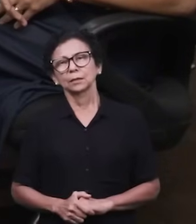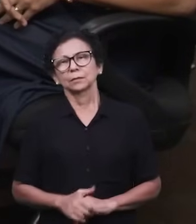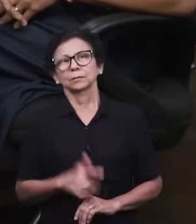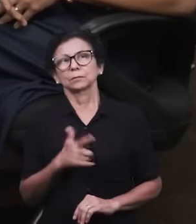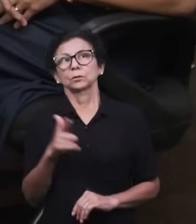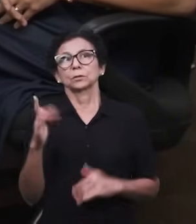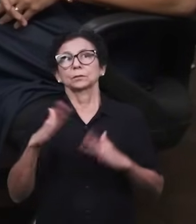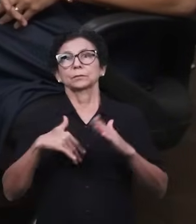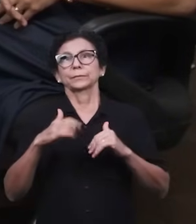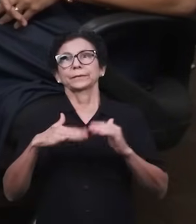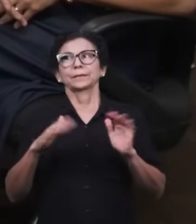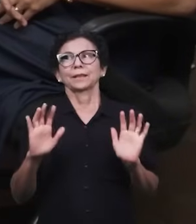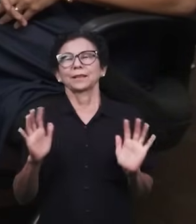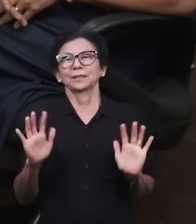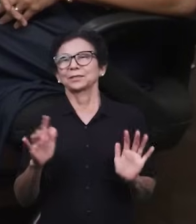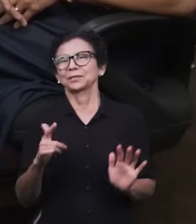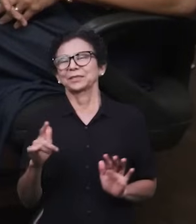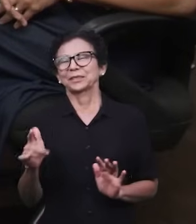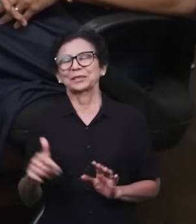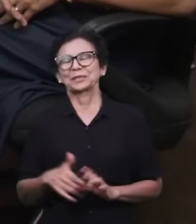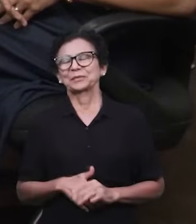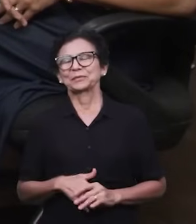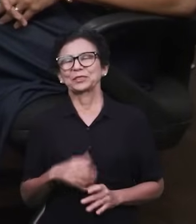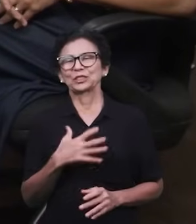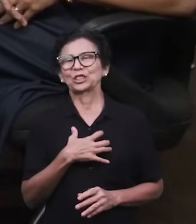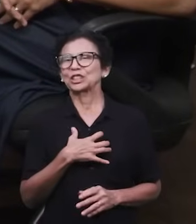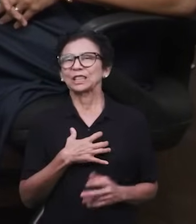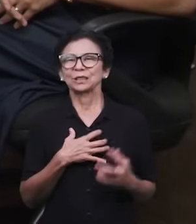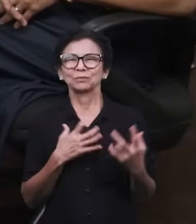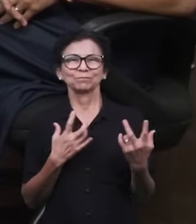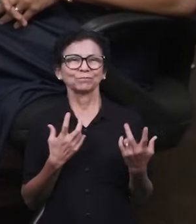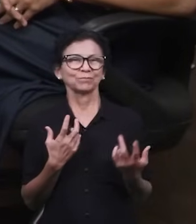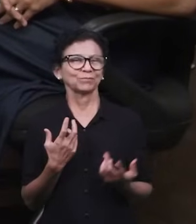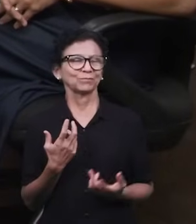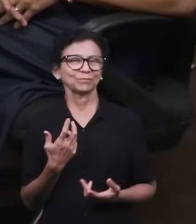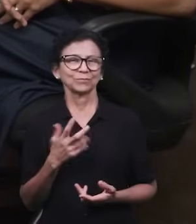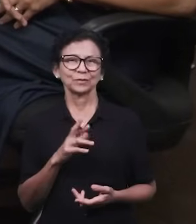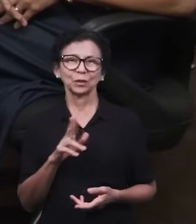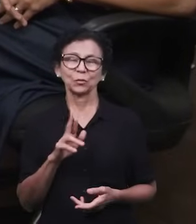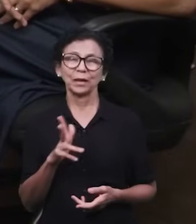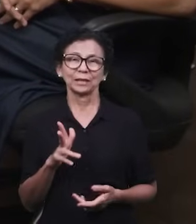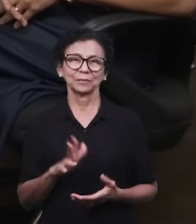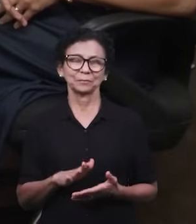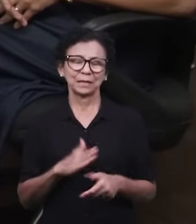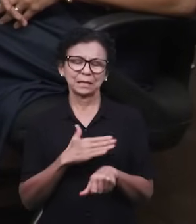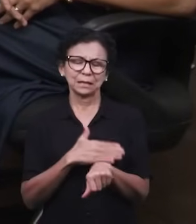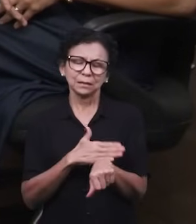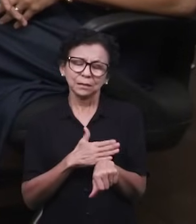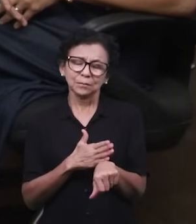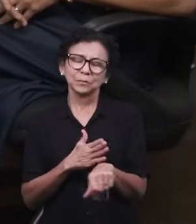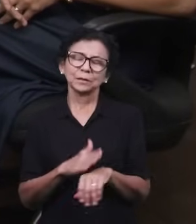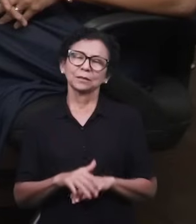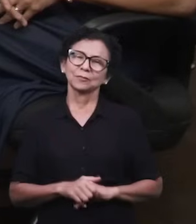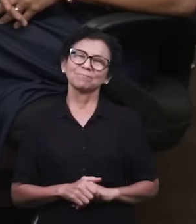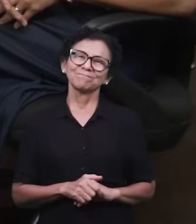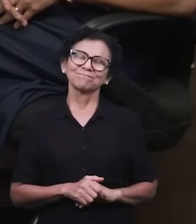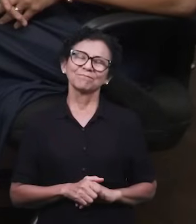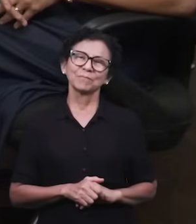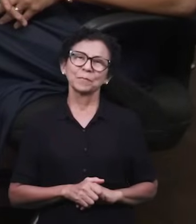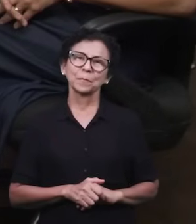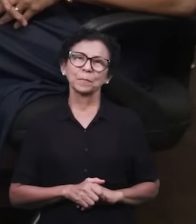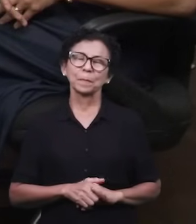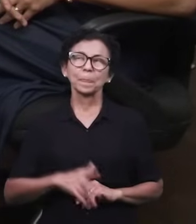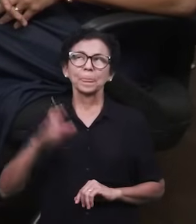não tinha tanta habilidade desse jeito, não era desse jeito, mas assim, em cada momento da